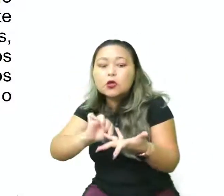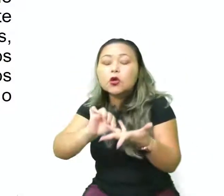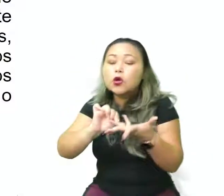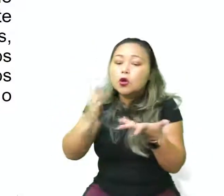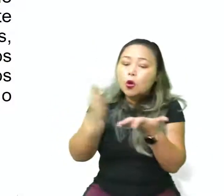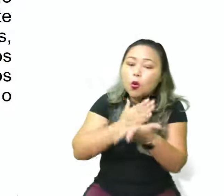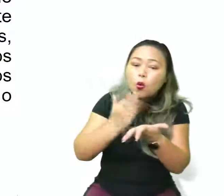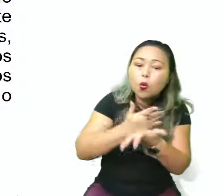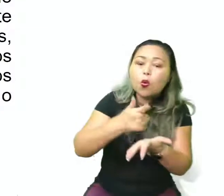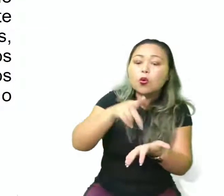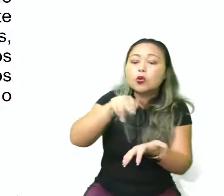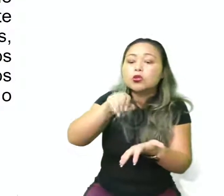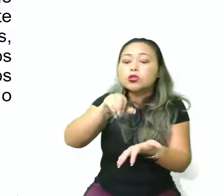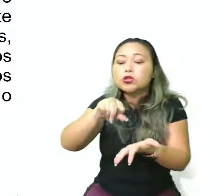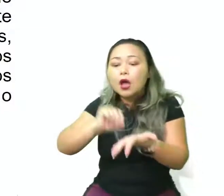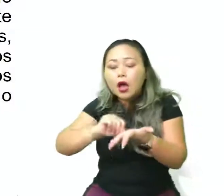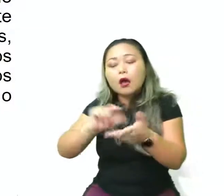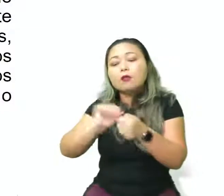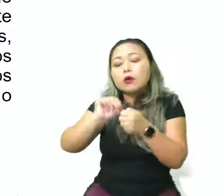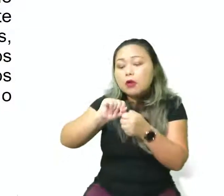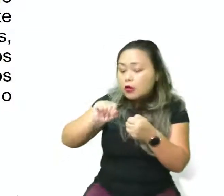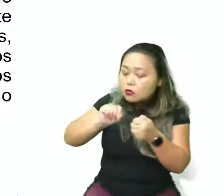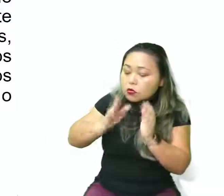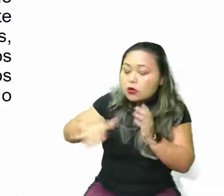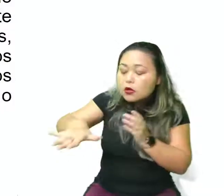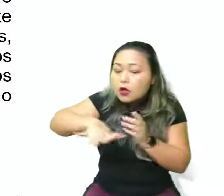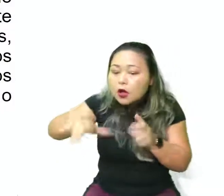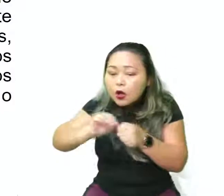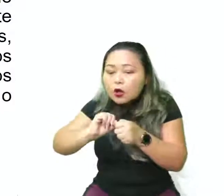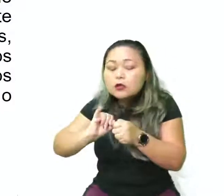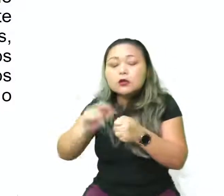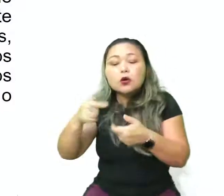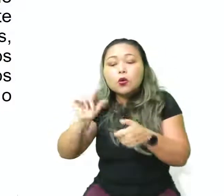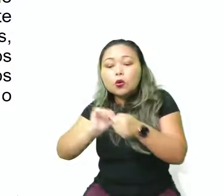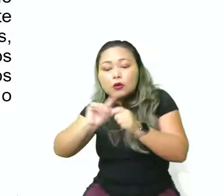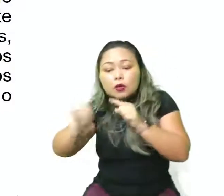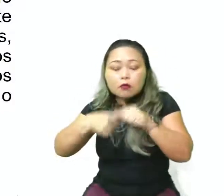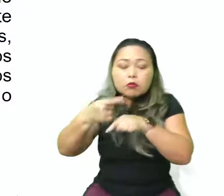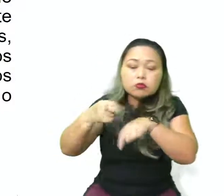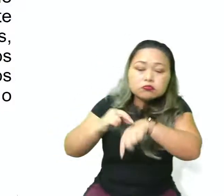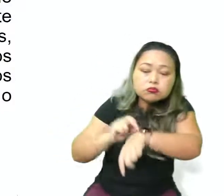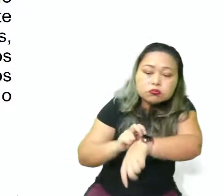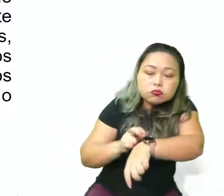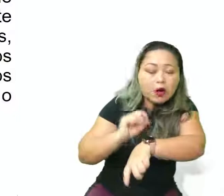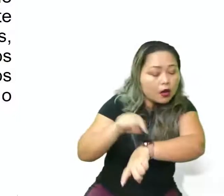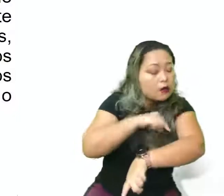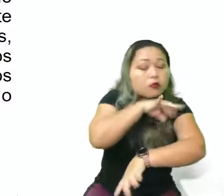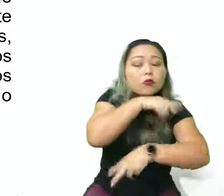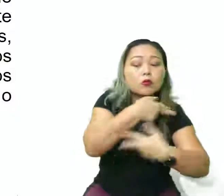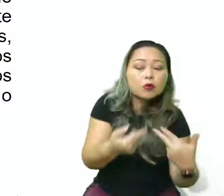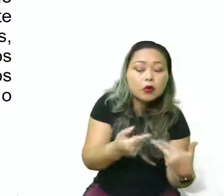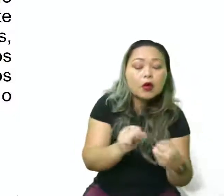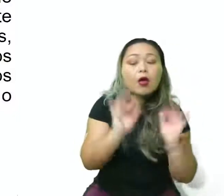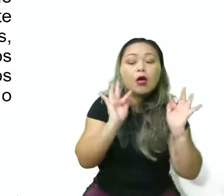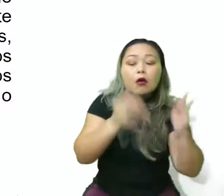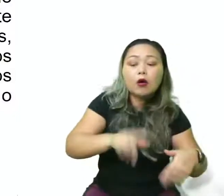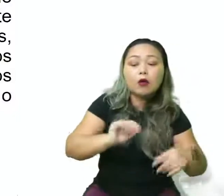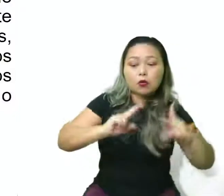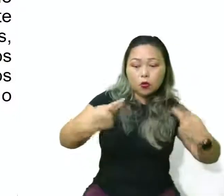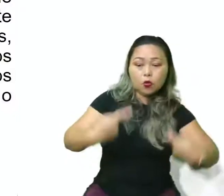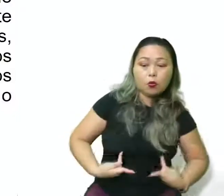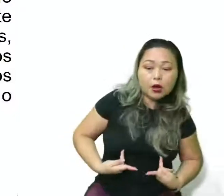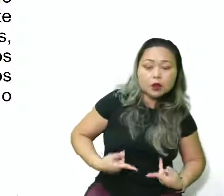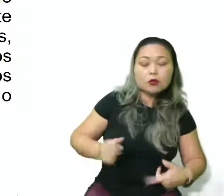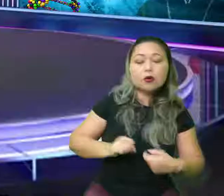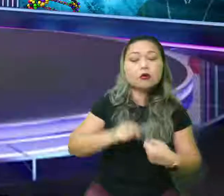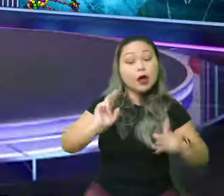Gênesis. Ele criou primeiramente os seres inanimados, seguido os vegetais, animais e, por fim, o ser humano. E